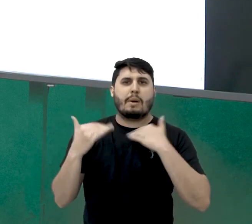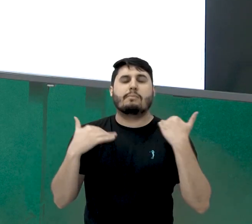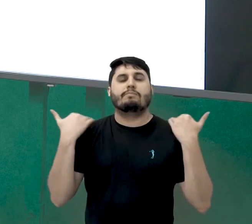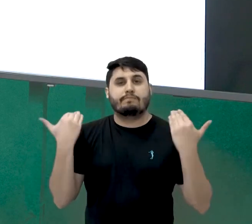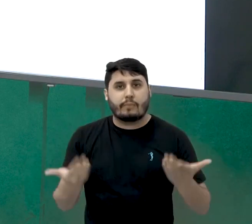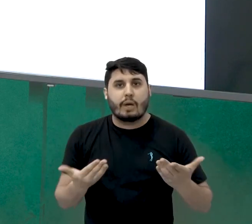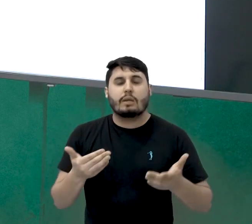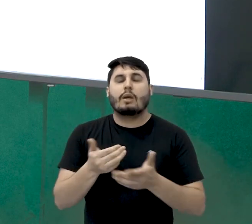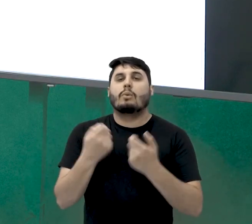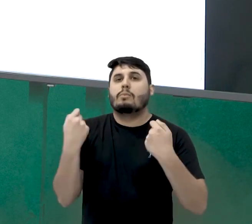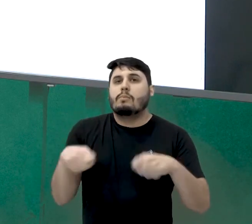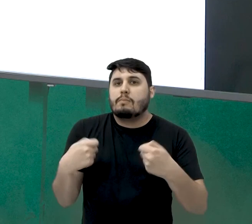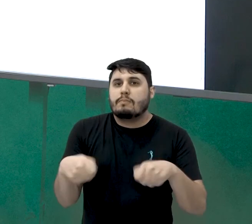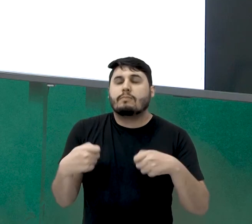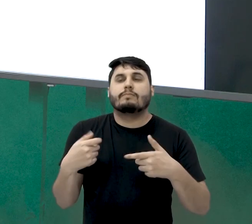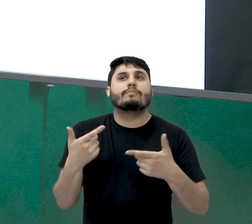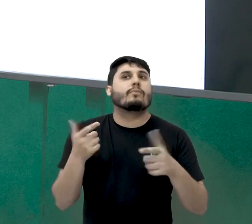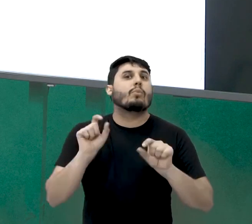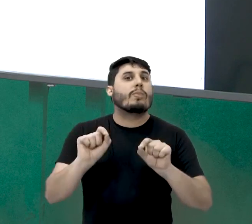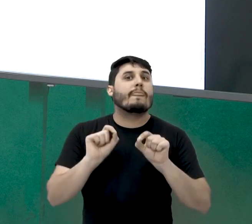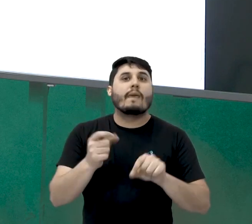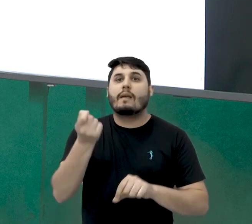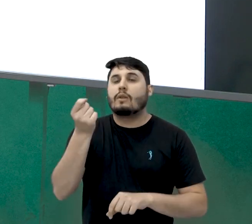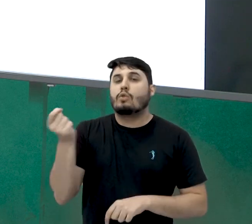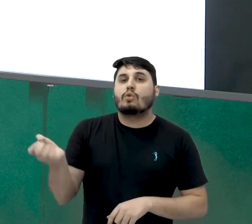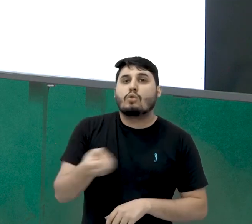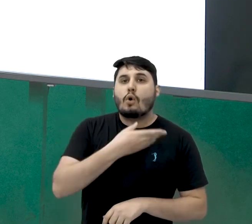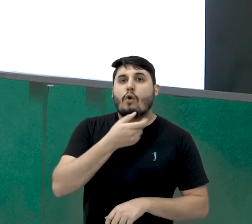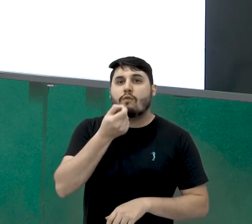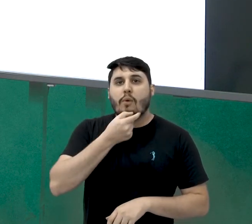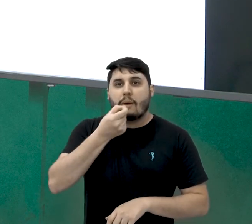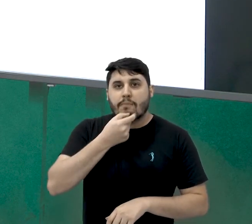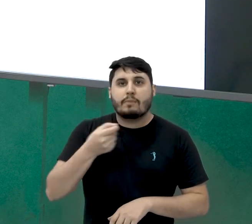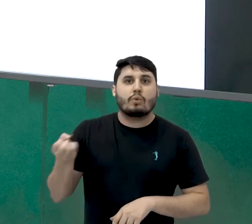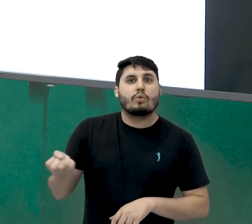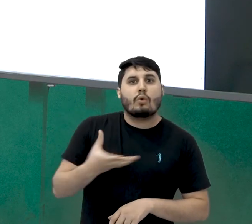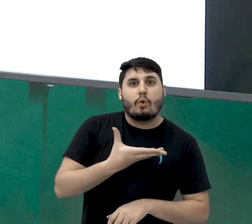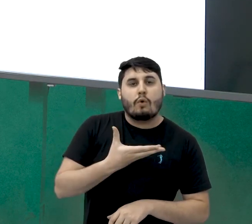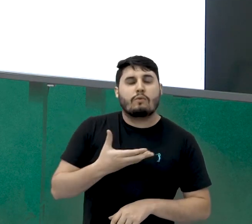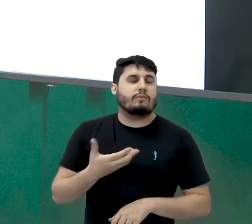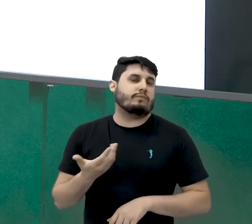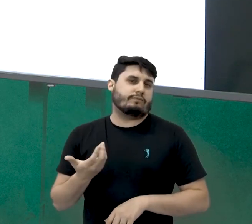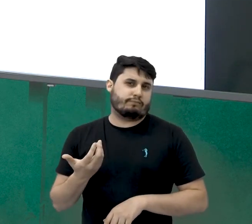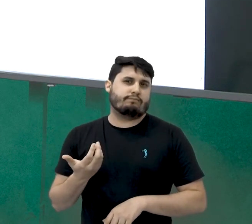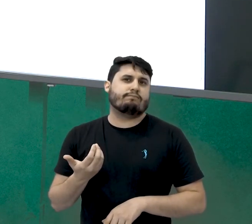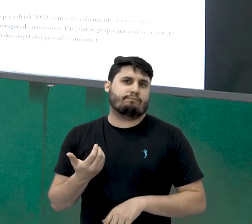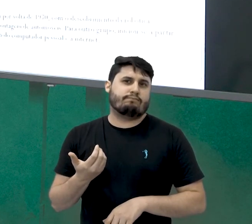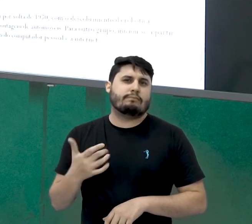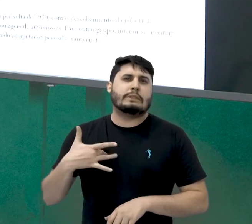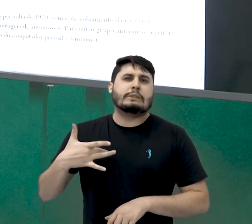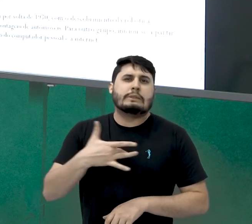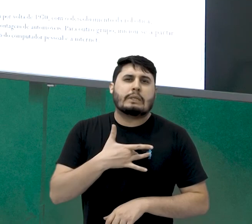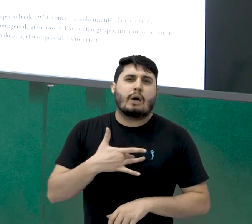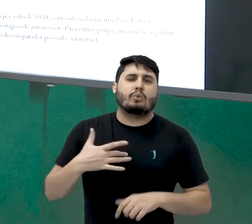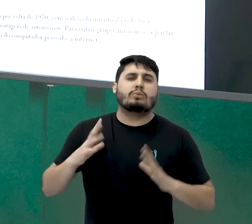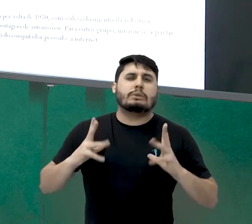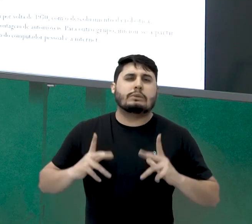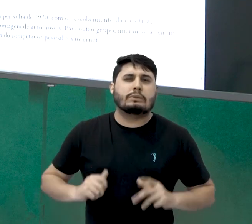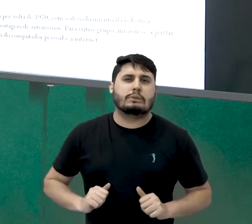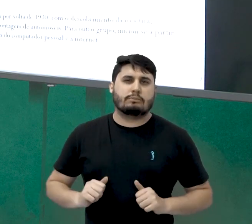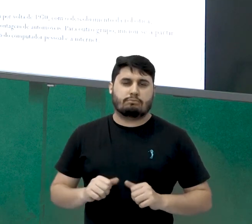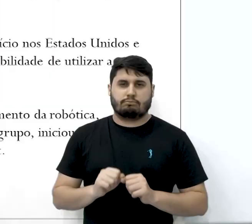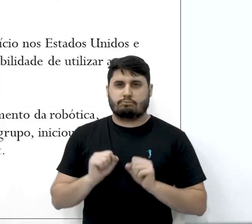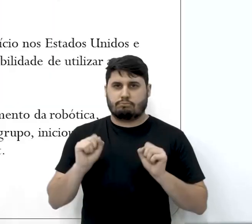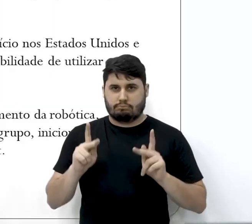avanço da química, da farmacêutica e também do sistema médico-hospitalar e higiênico-sanitário. Beleza, galera? Essa